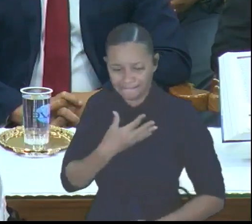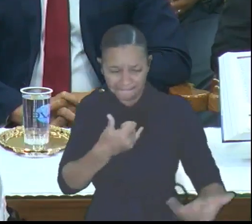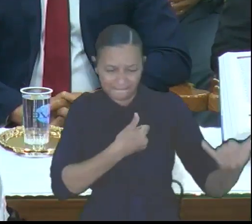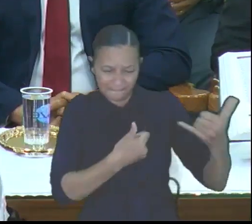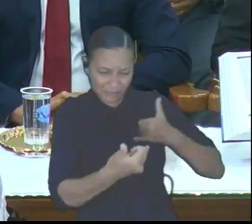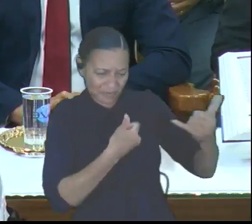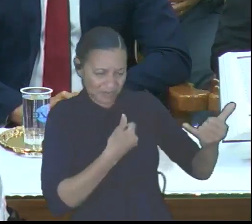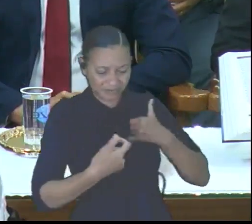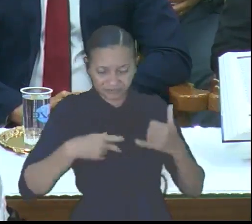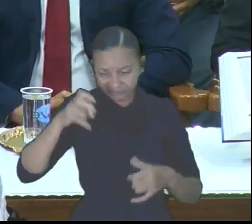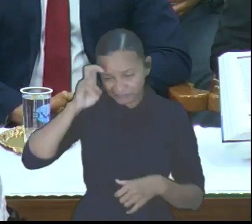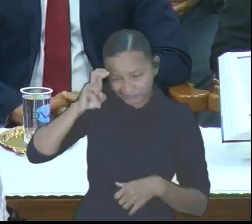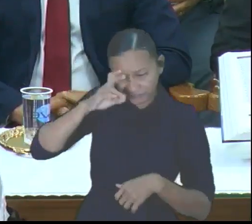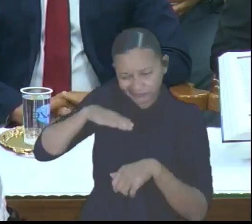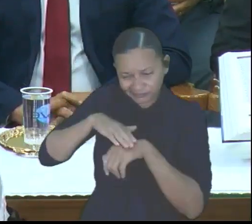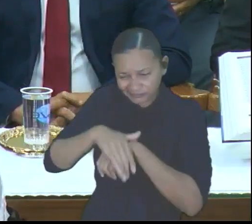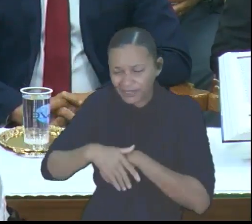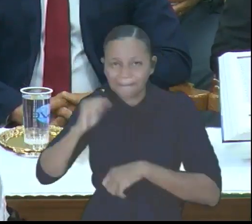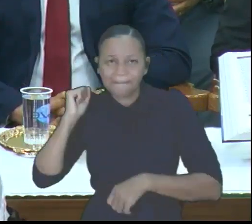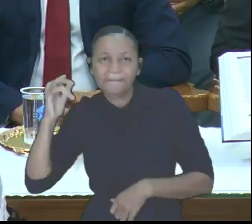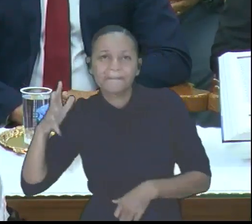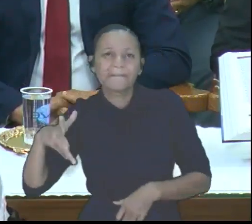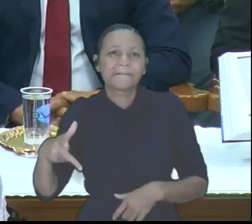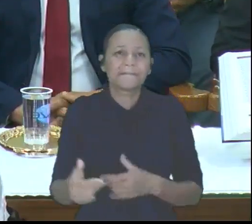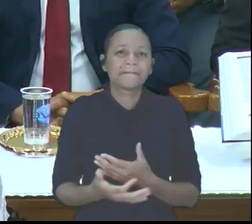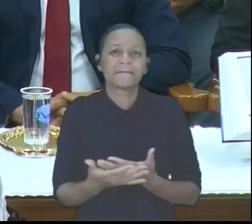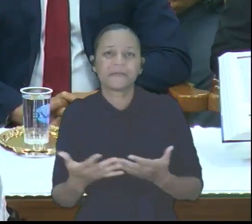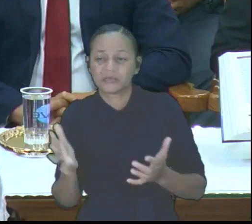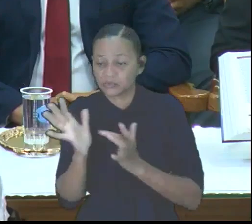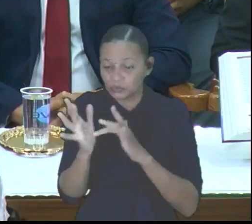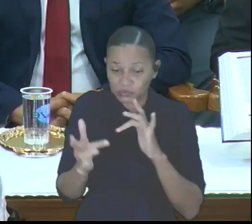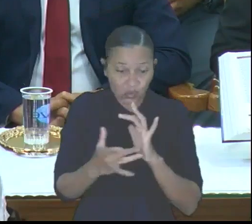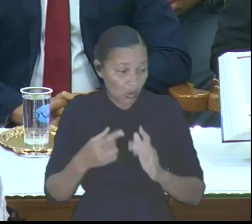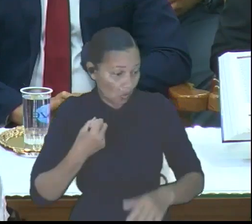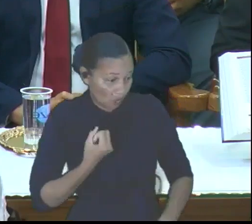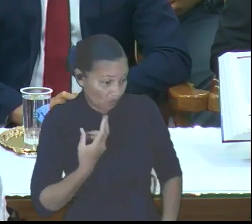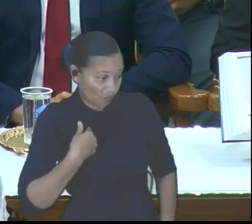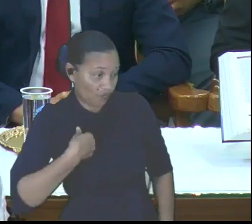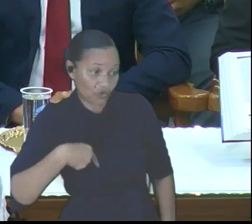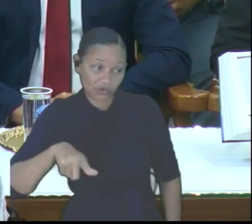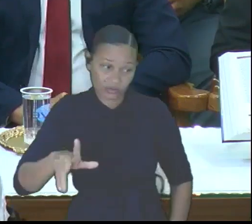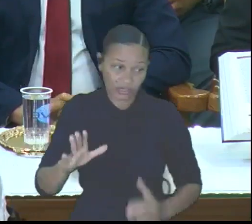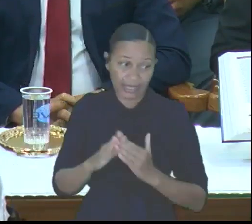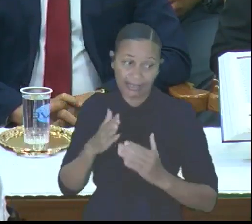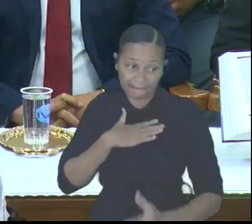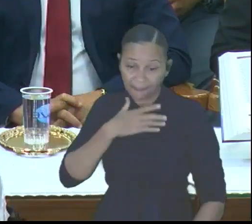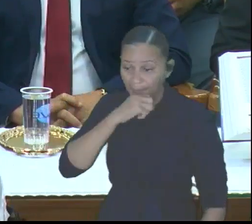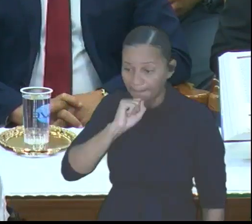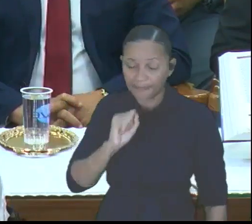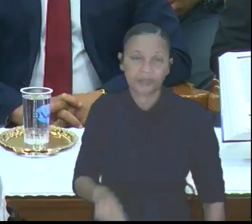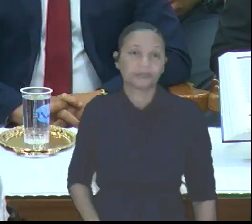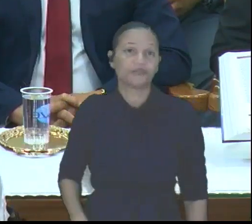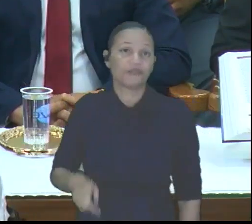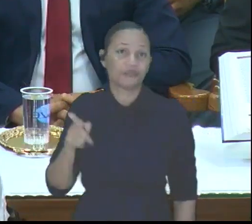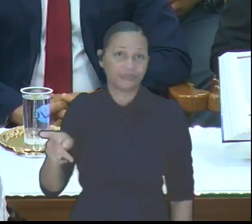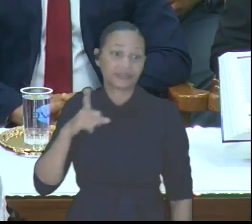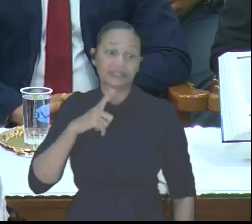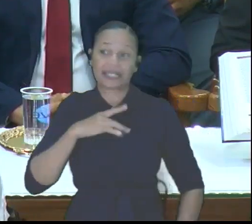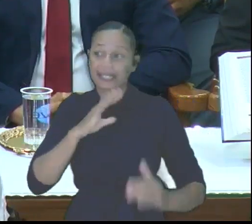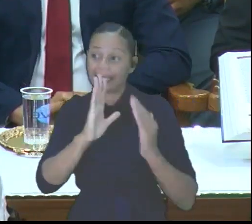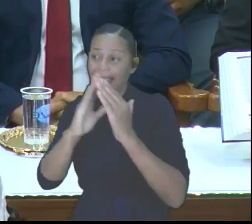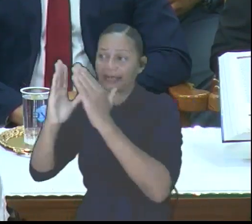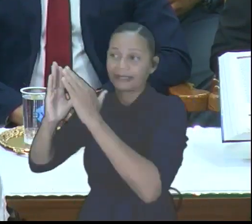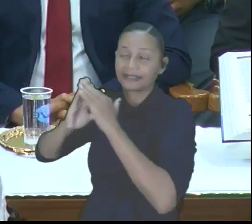quinta noite, passou indo pela madrugada ali. Aí Jesus começa a dizer, olha, eu vou para a casa do meu pai. E lá tem muitas moradas.